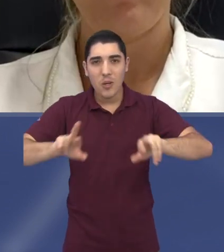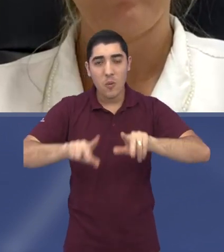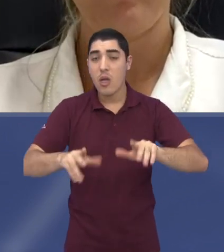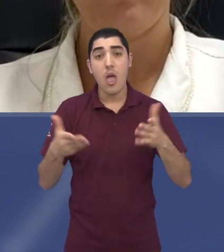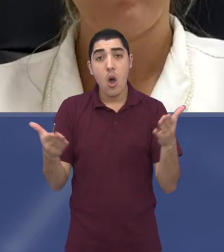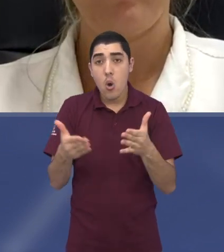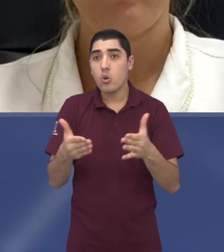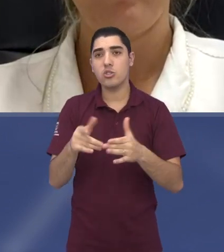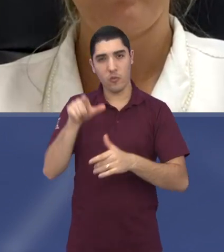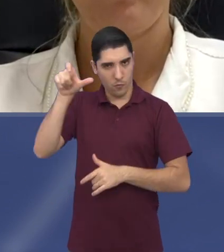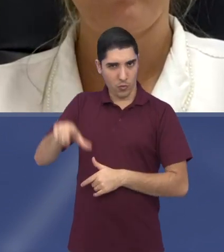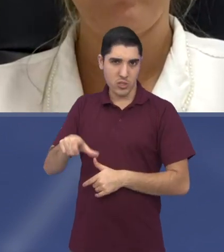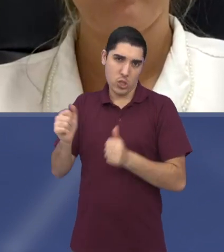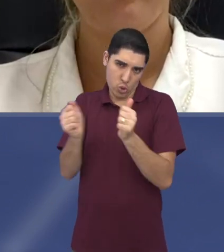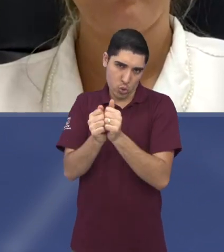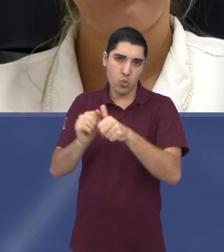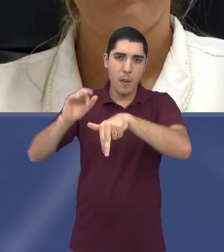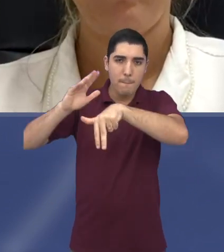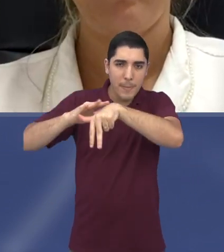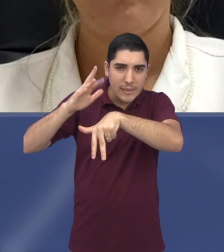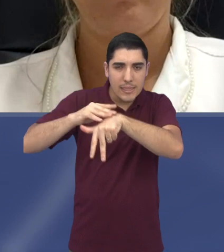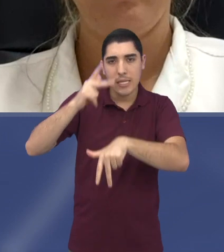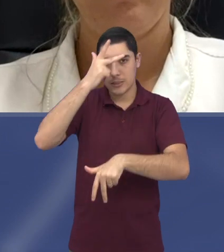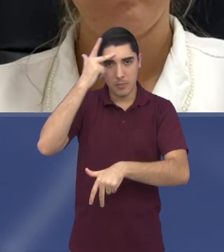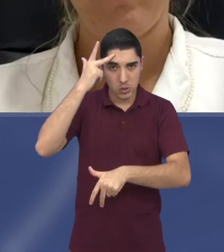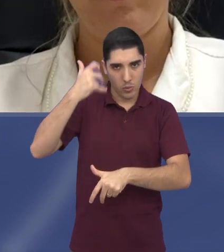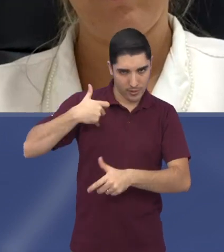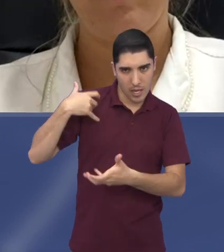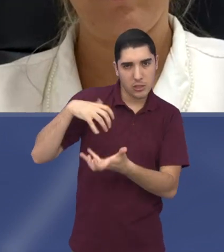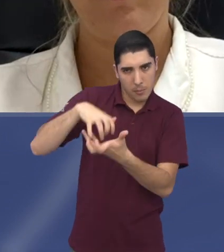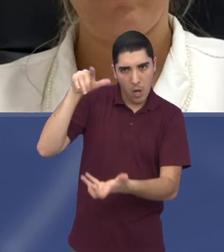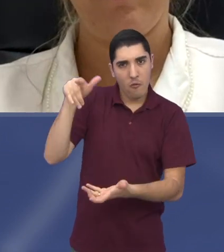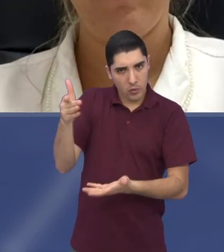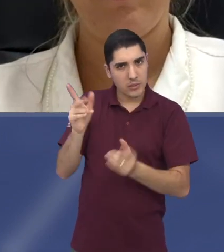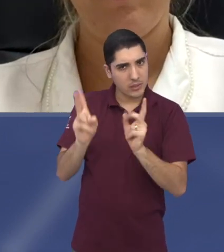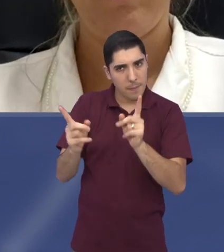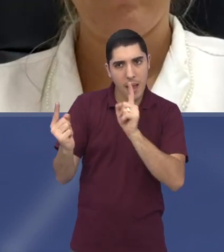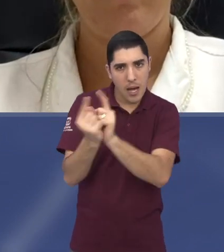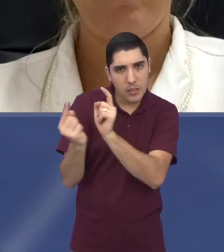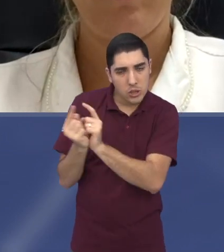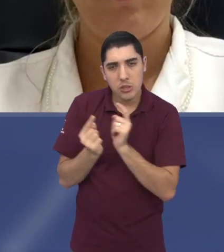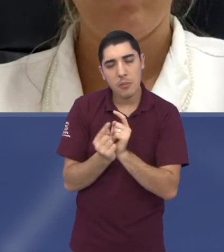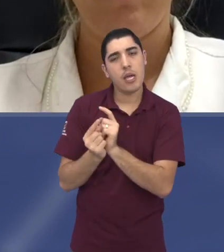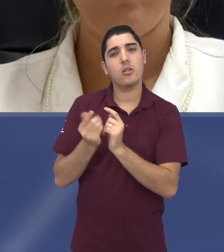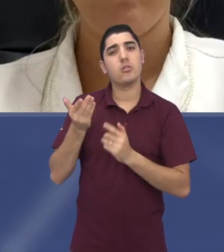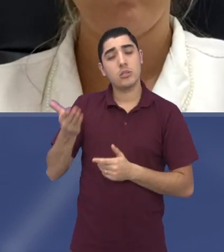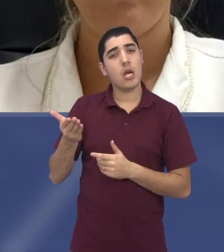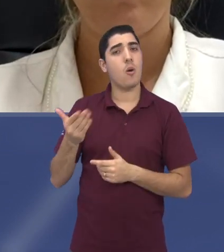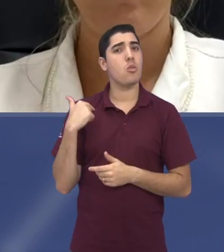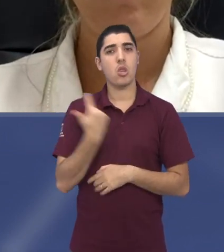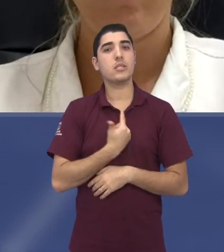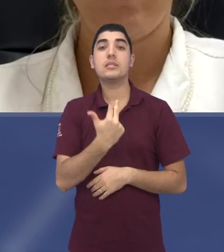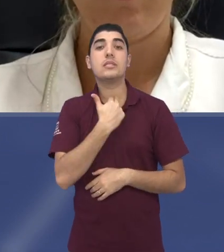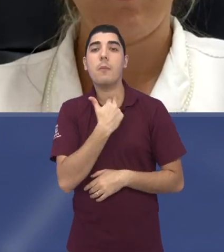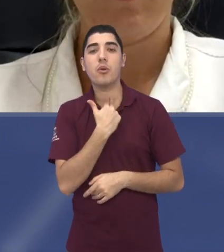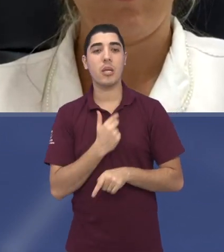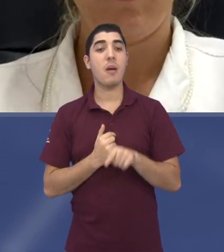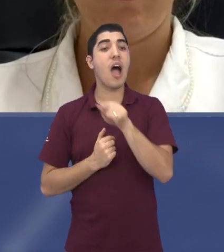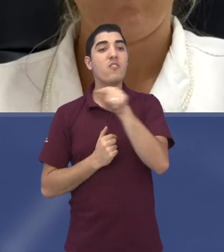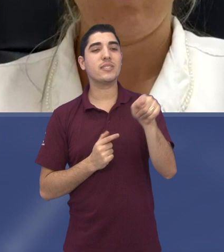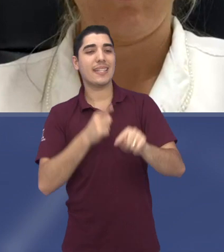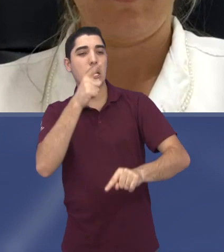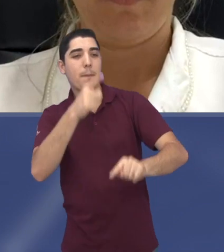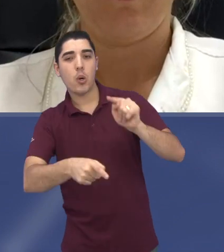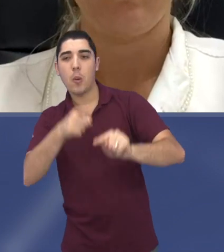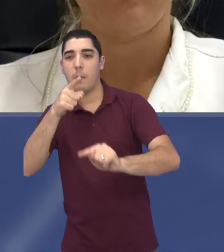acompanha bem de perto mesmo a realidade das pessoas mais velhas que estão envelhecendo, e a gente não pode rotular,